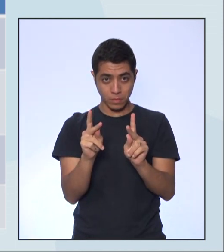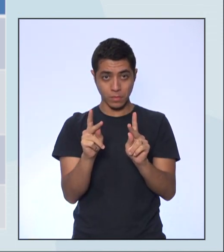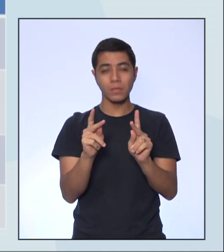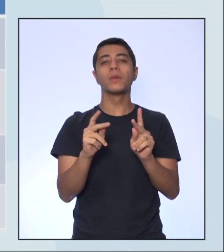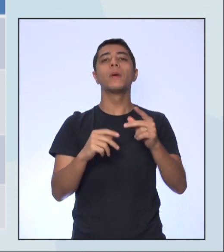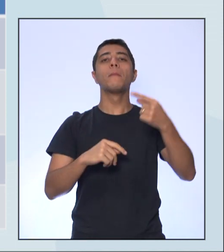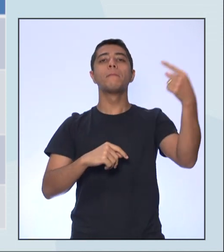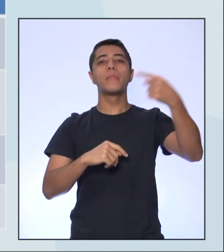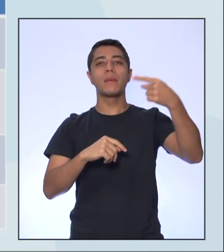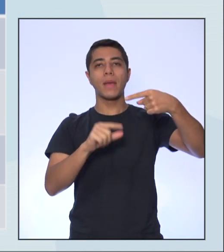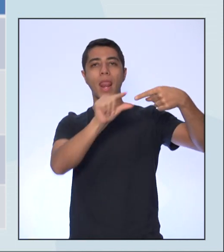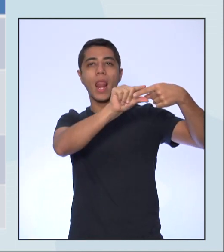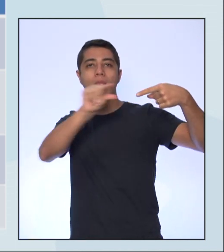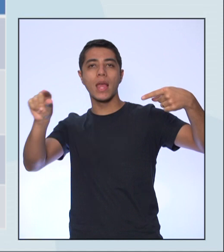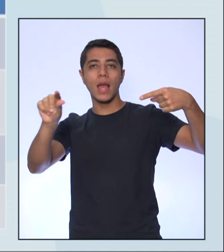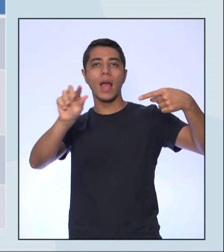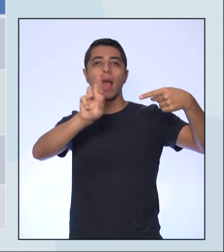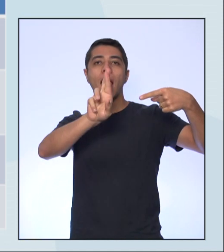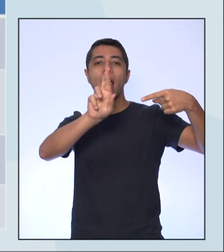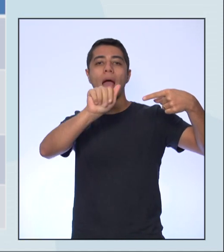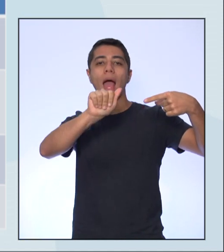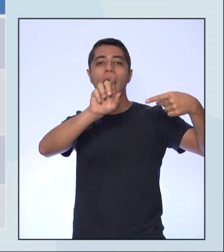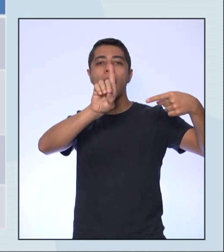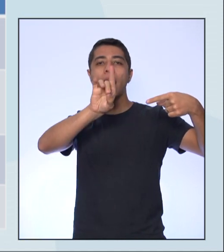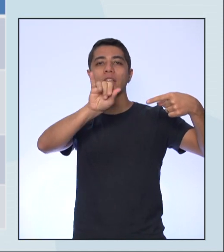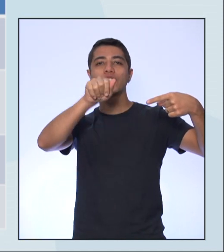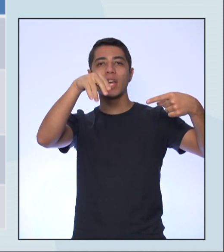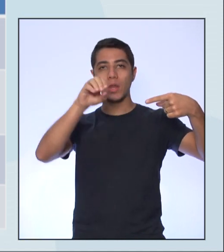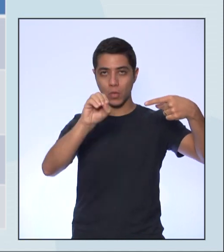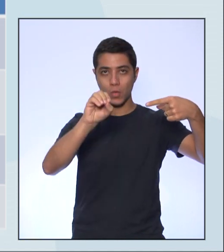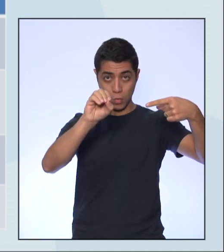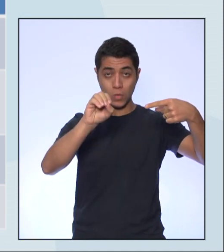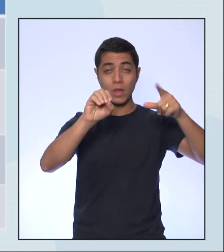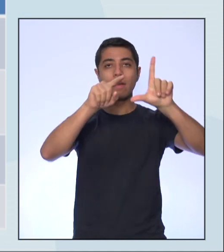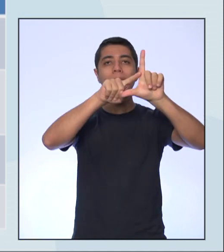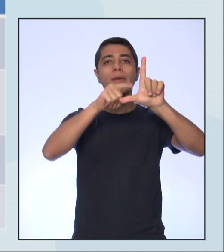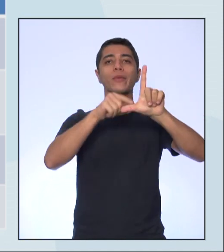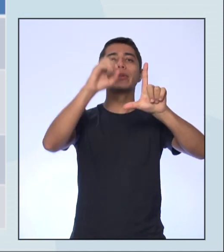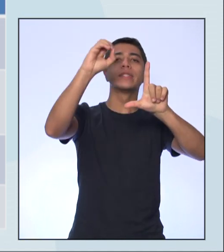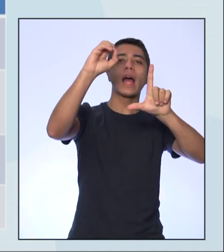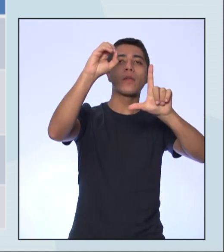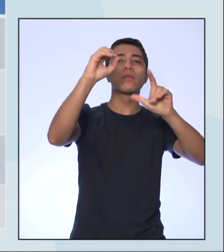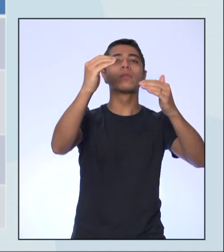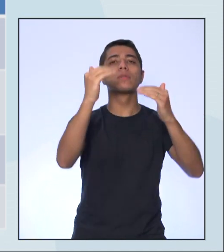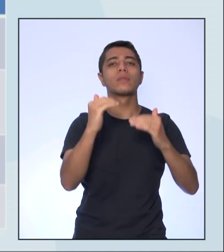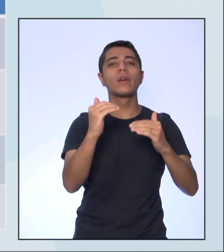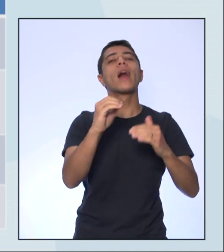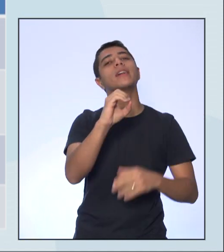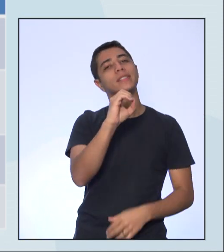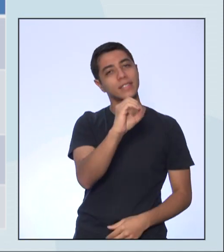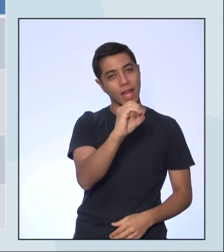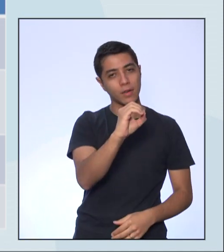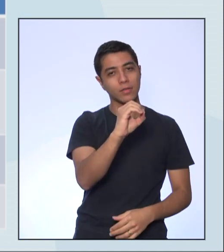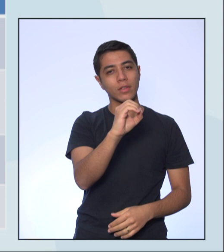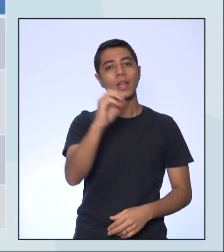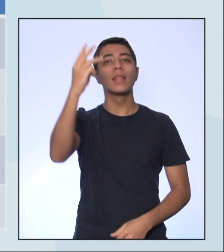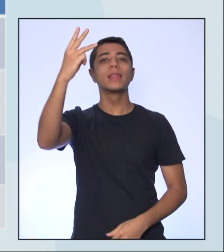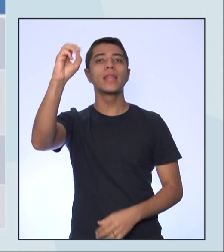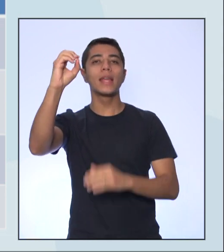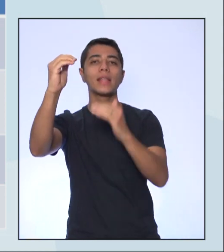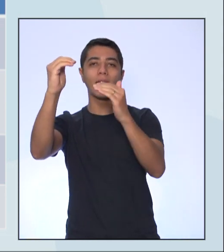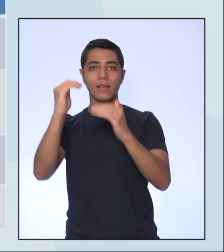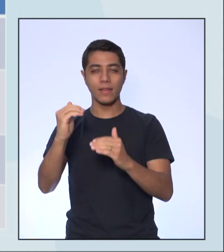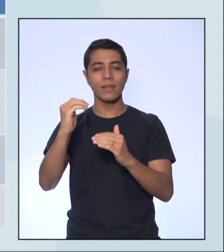convertido tá então o ângulo 0 e 0 irradiando o ângulo 30 é pi sobre 6 o